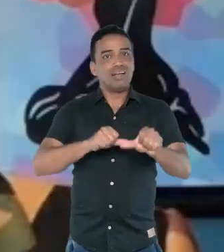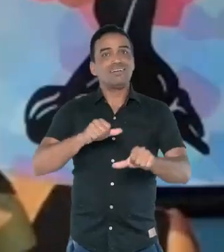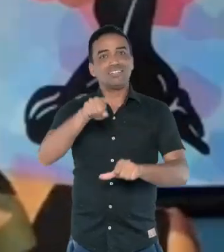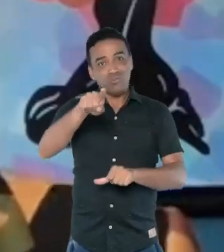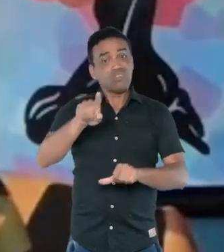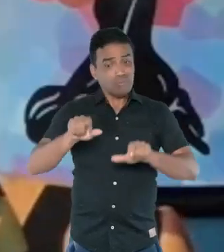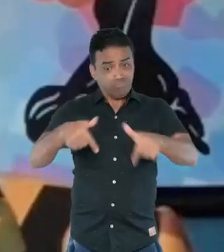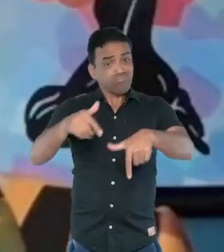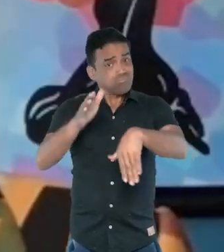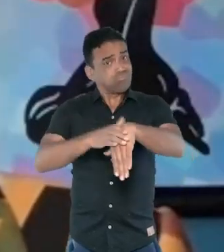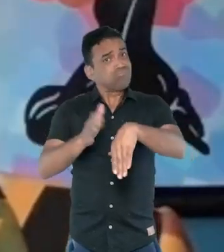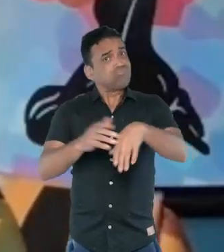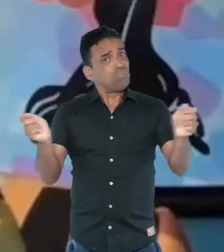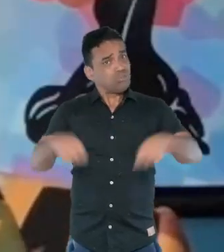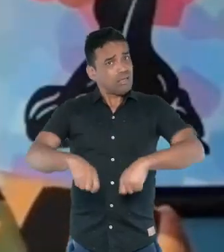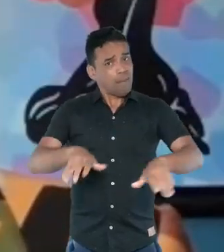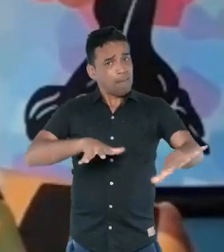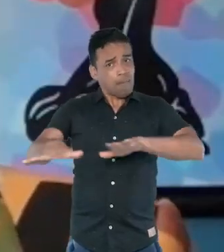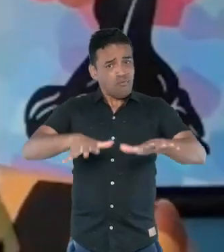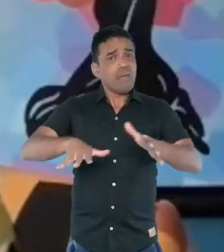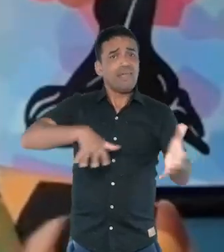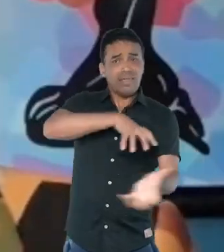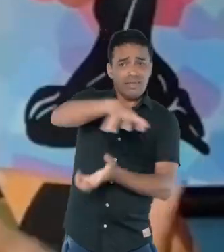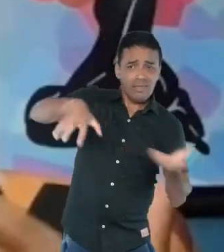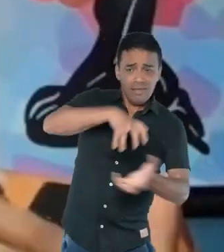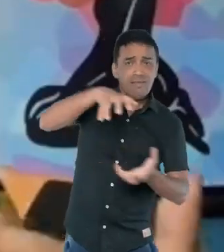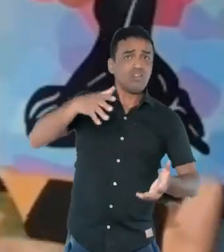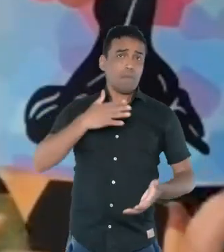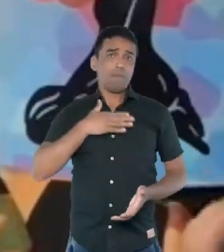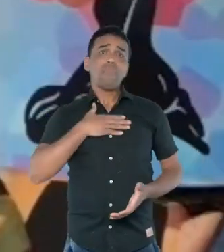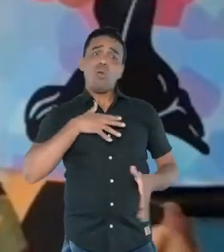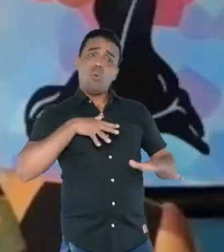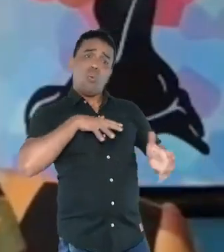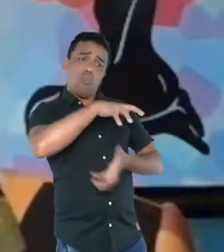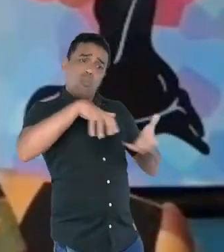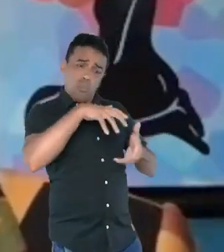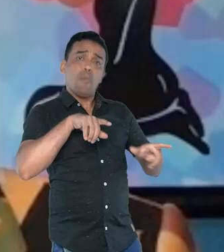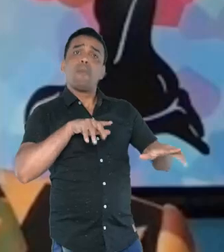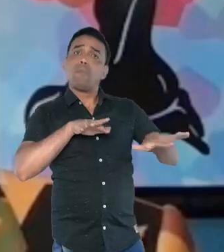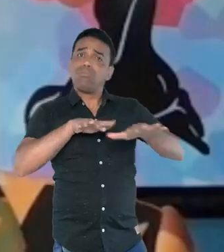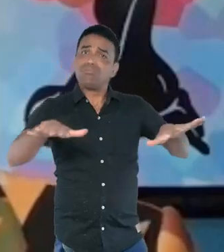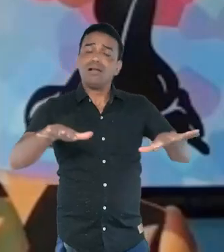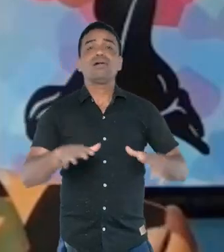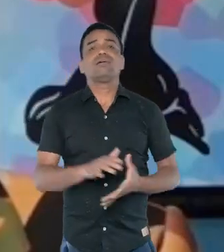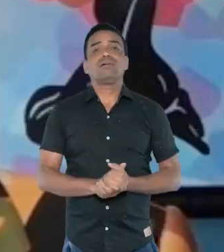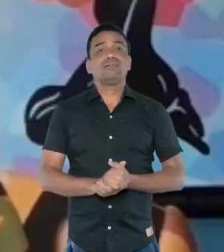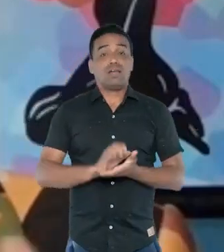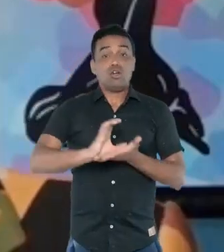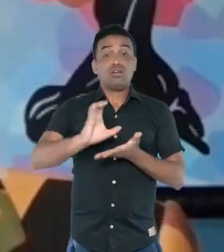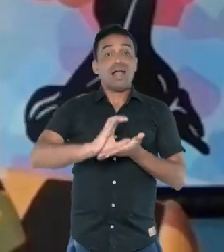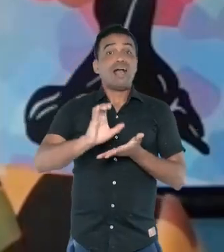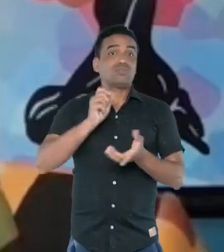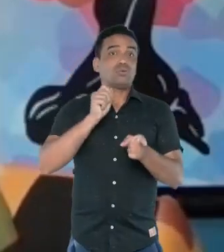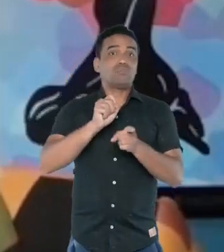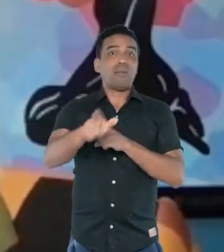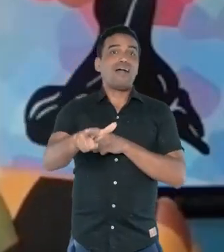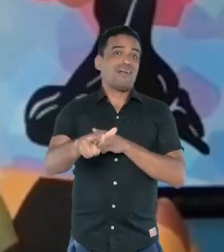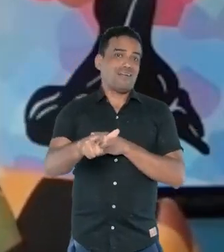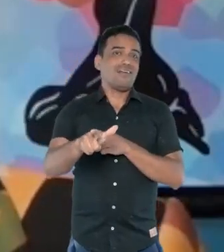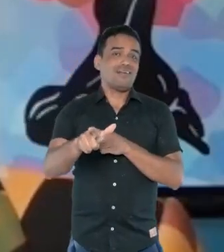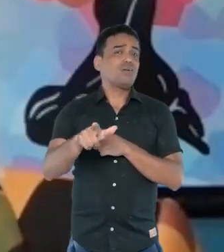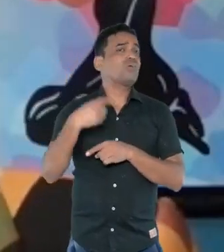caneta alcança, que o seu movimento alcança, que o meu movimento alcança. Então, para onde está indo o nosso dinheiro? Ou seja, o que a